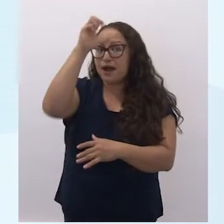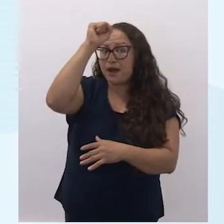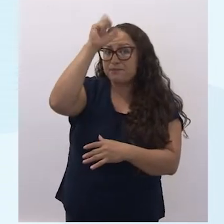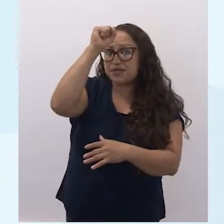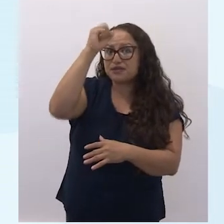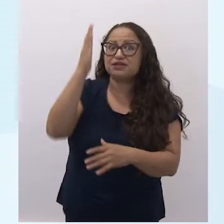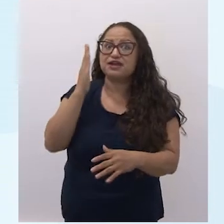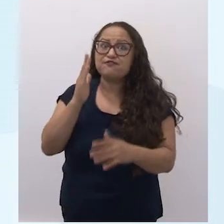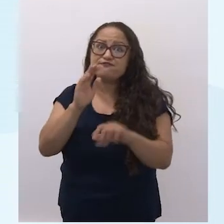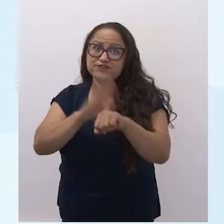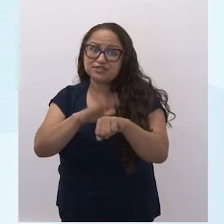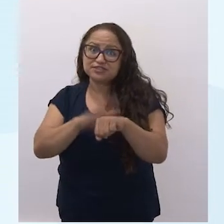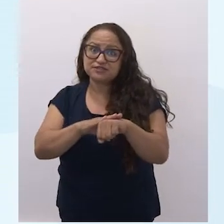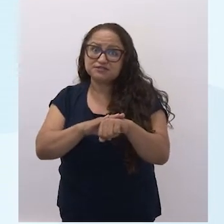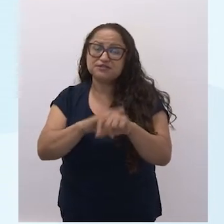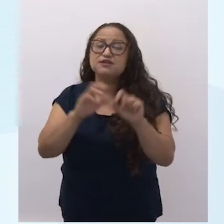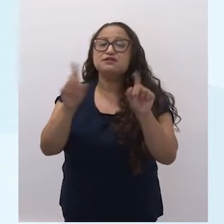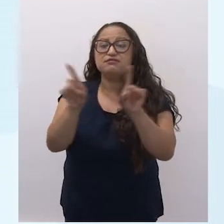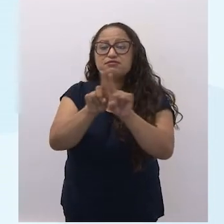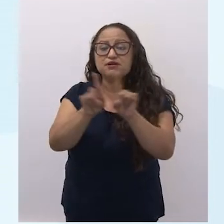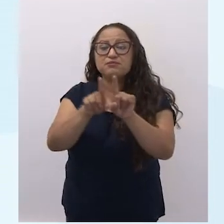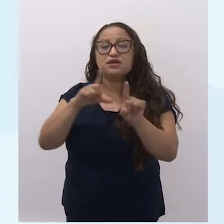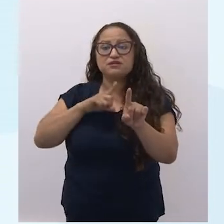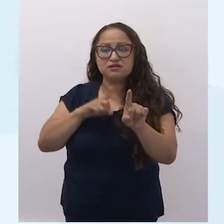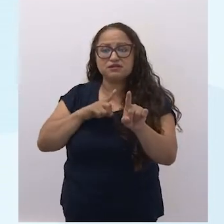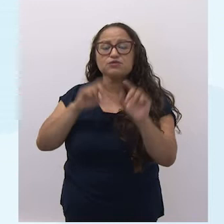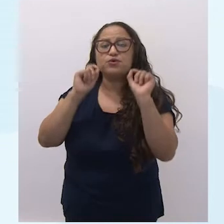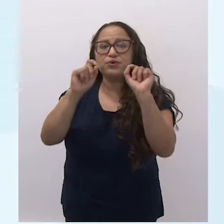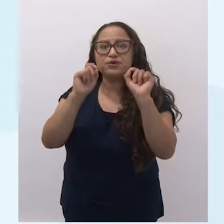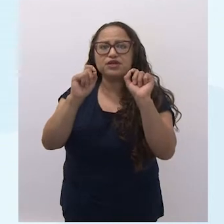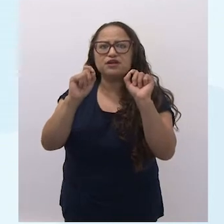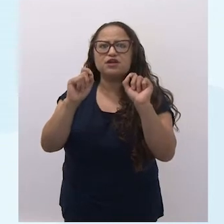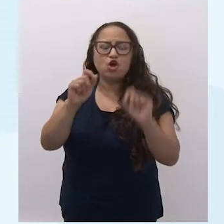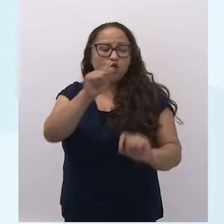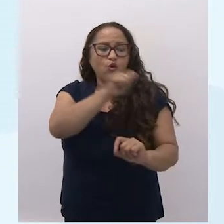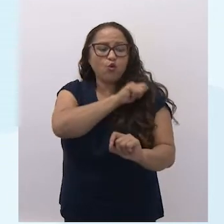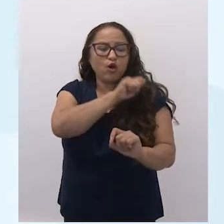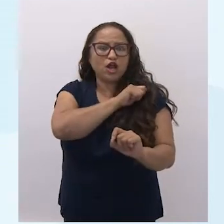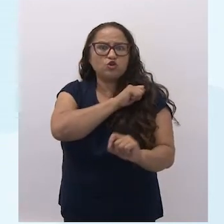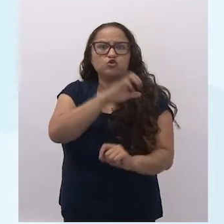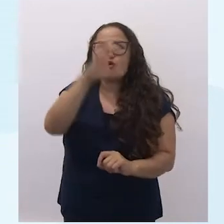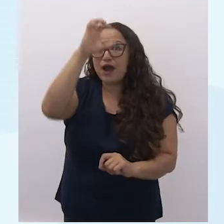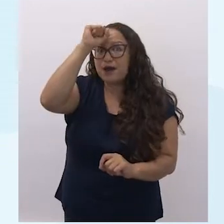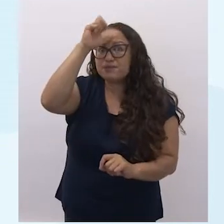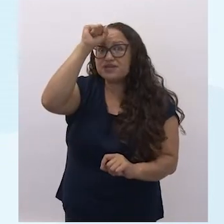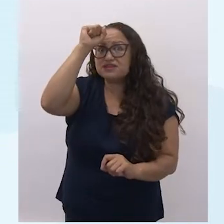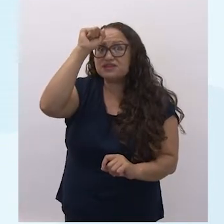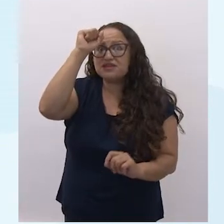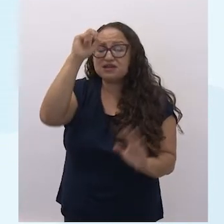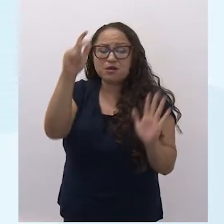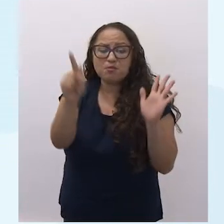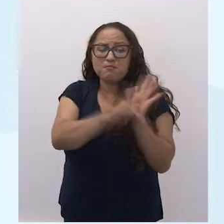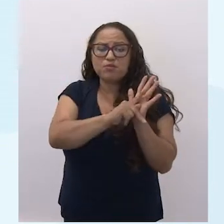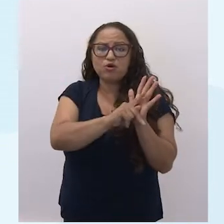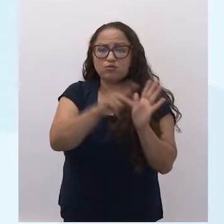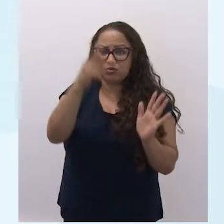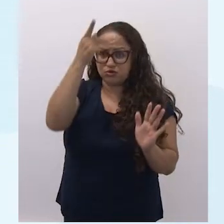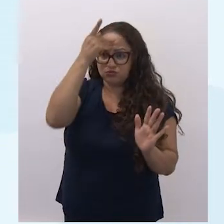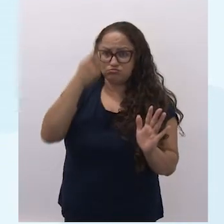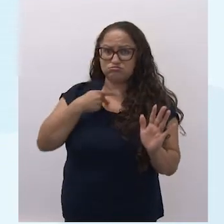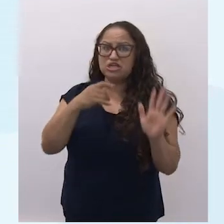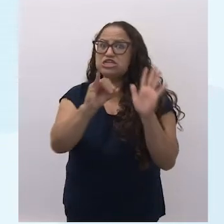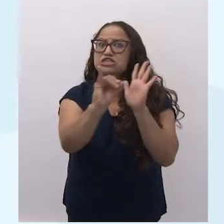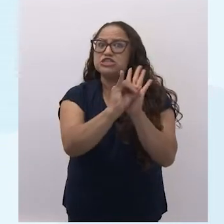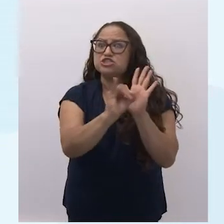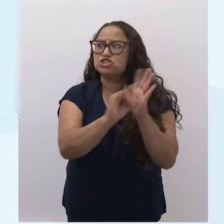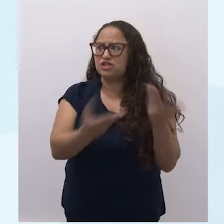a fazer, e isso tudo levará o nosso estudante a aprender a ser e, principalmente,